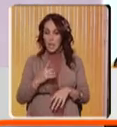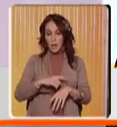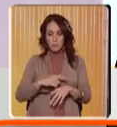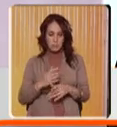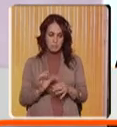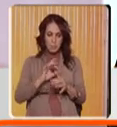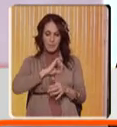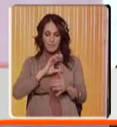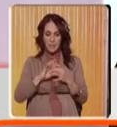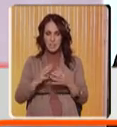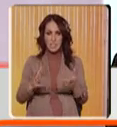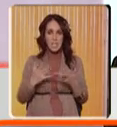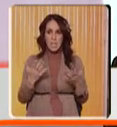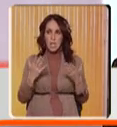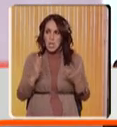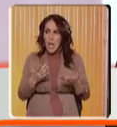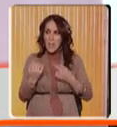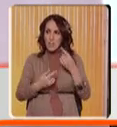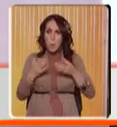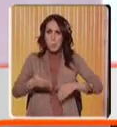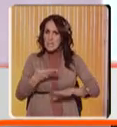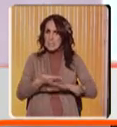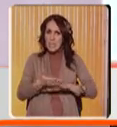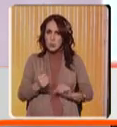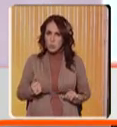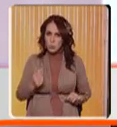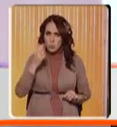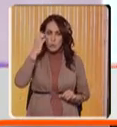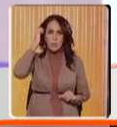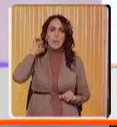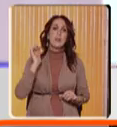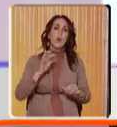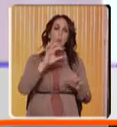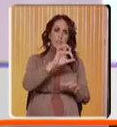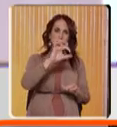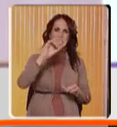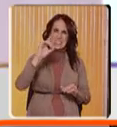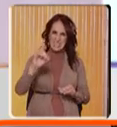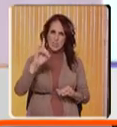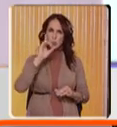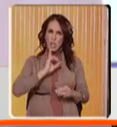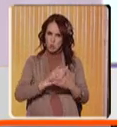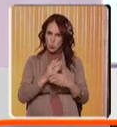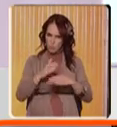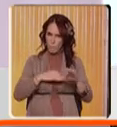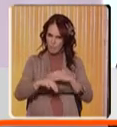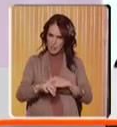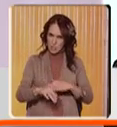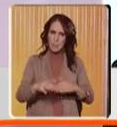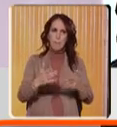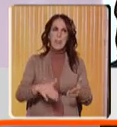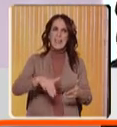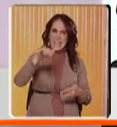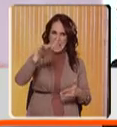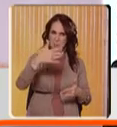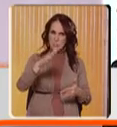íntimos, sem haver propriamente sexo. No estudo que foi feito com 806 mulheres, com uma média de